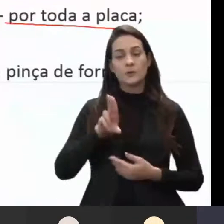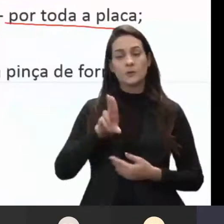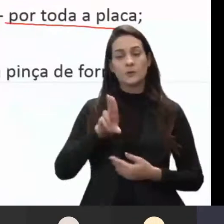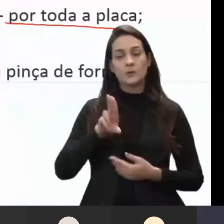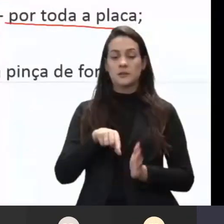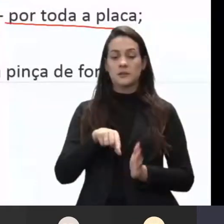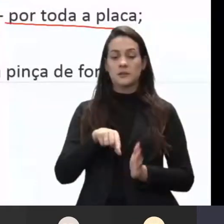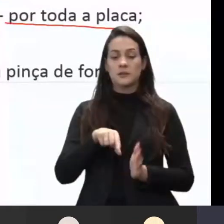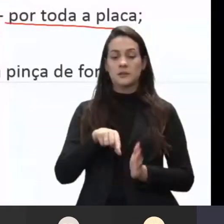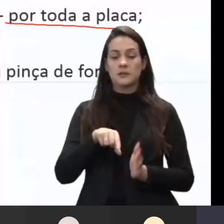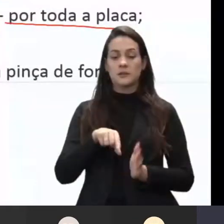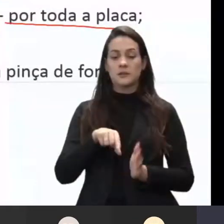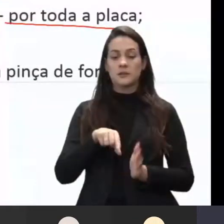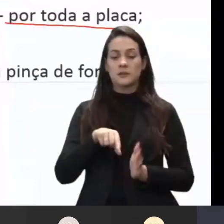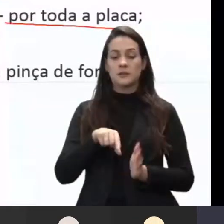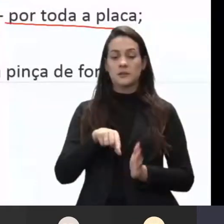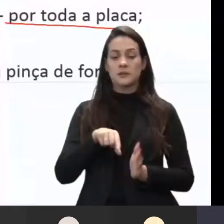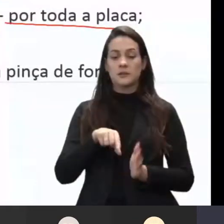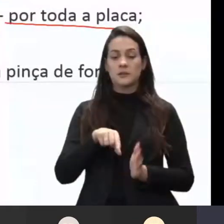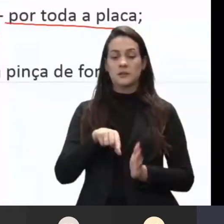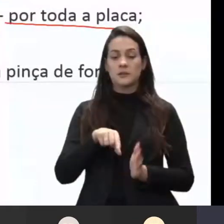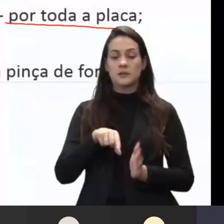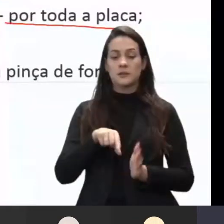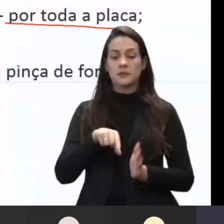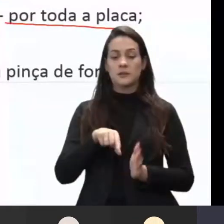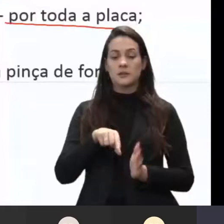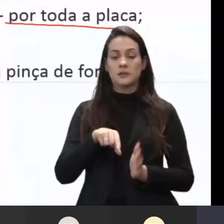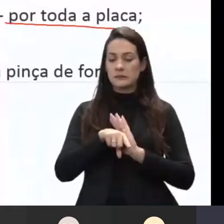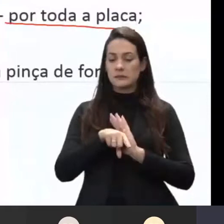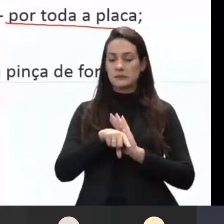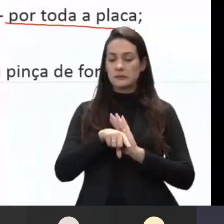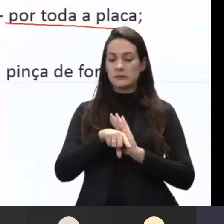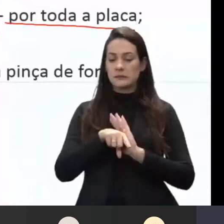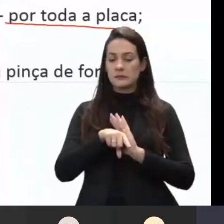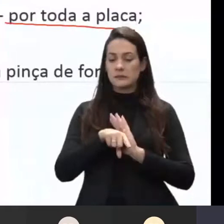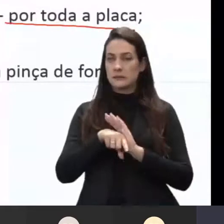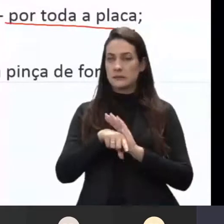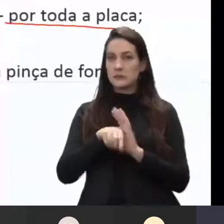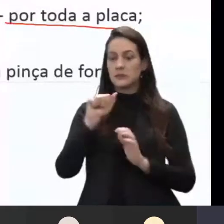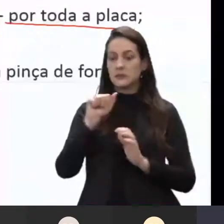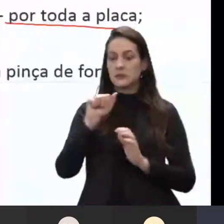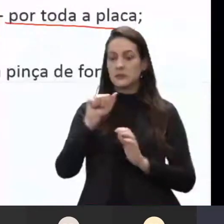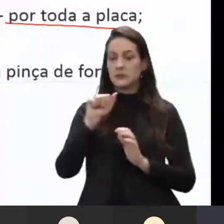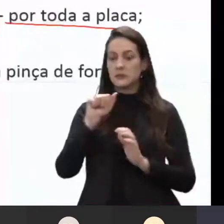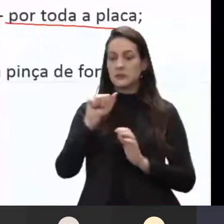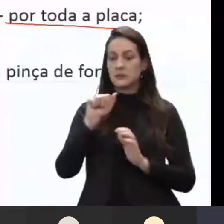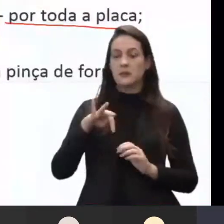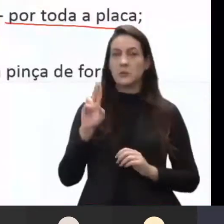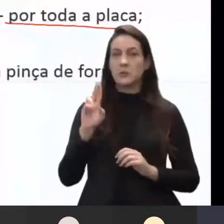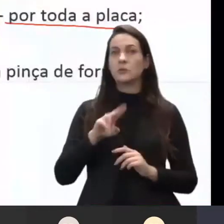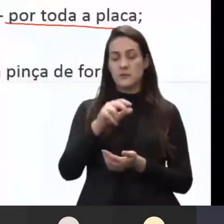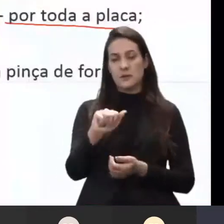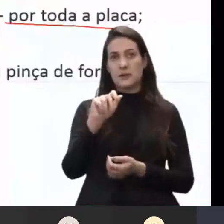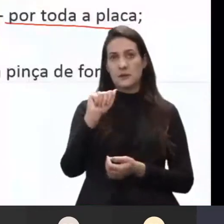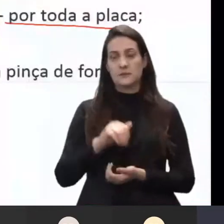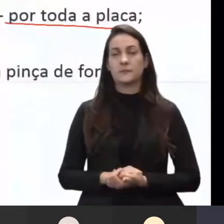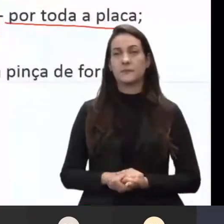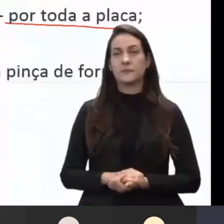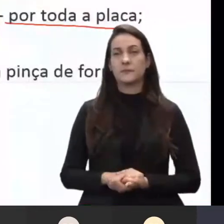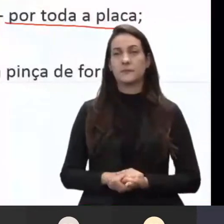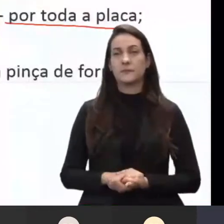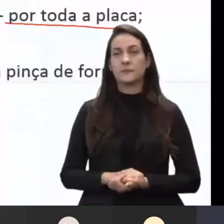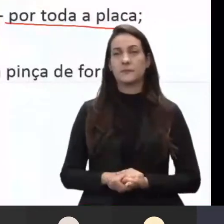o agar Miller-Hinton, com exceção daquelas bactérias que são fastidiosas, como, por exemplo, o Streptococcus